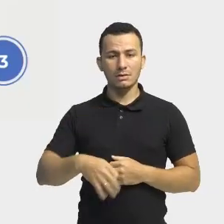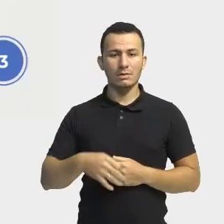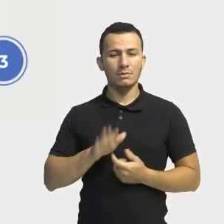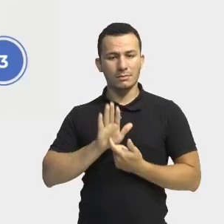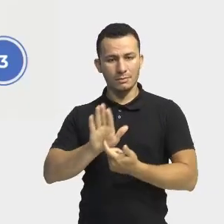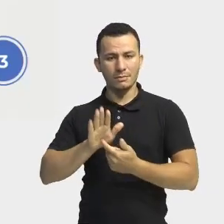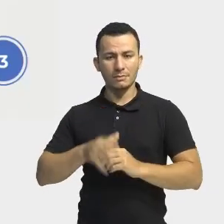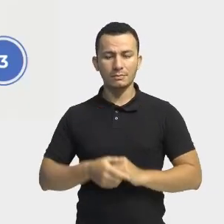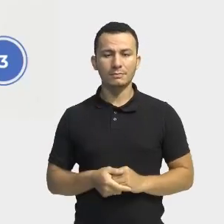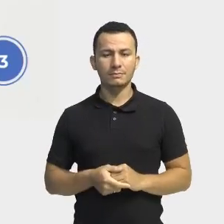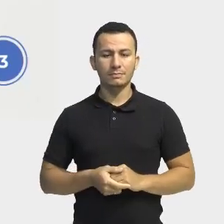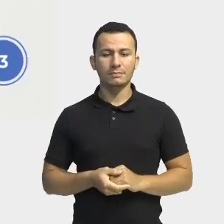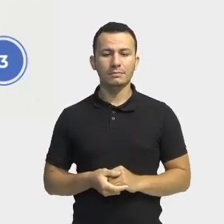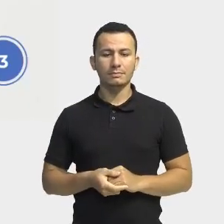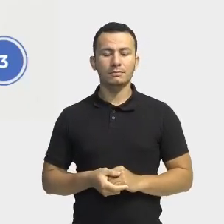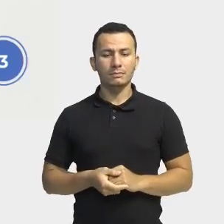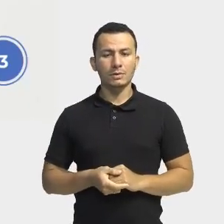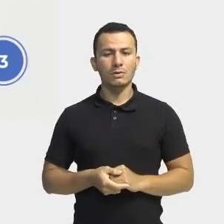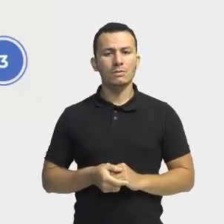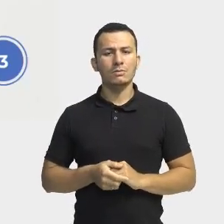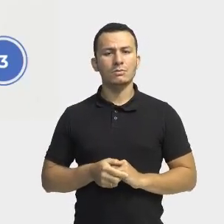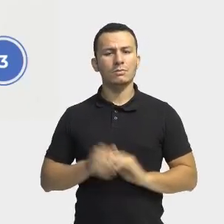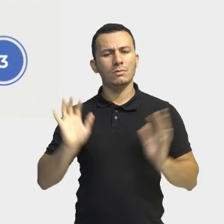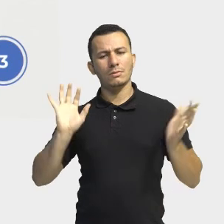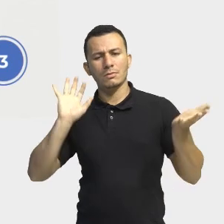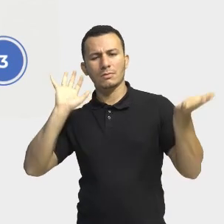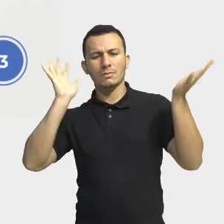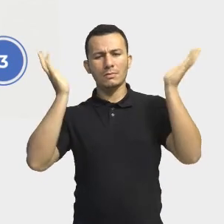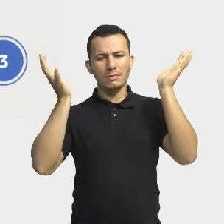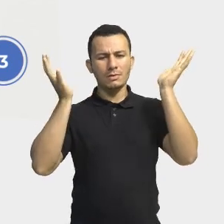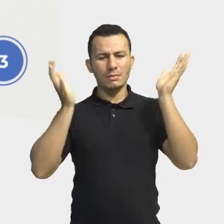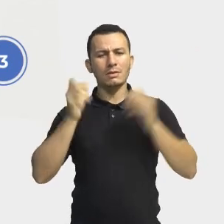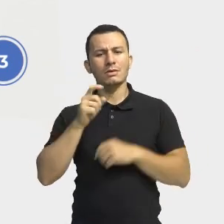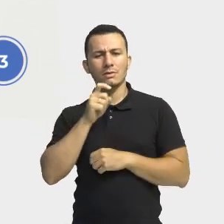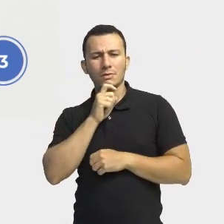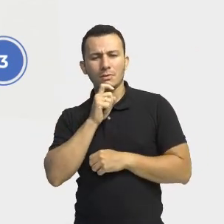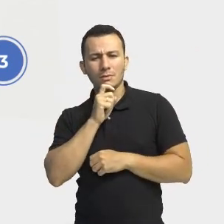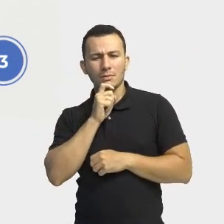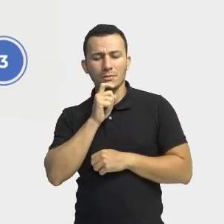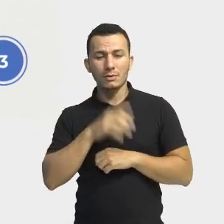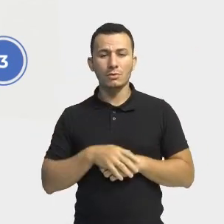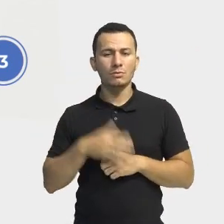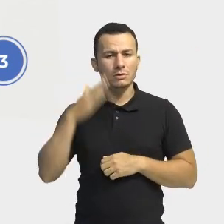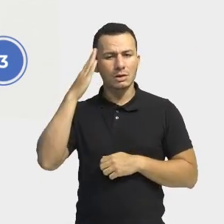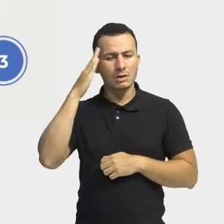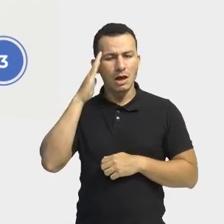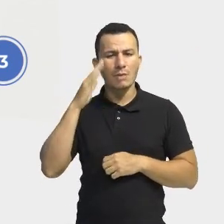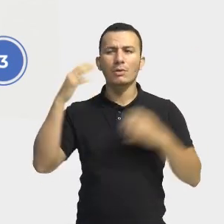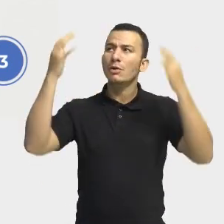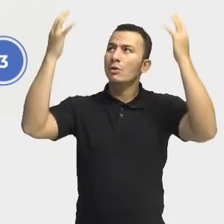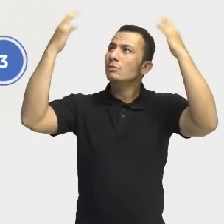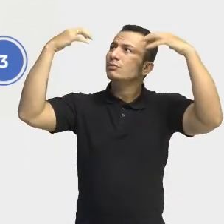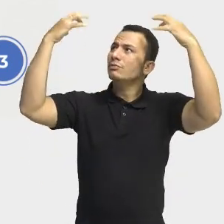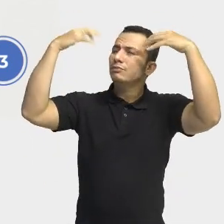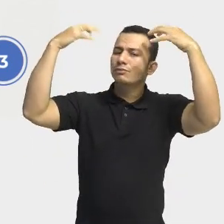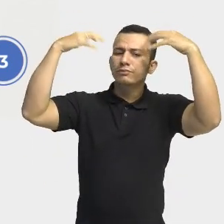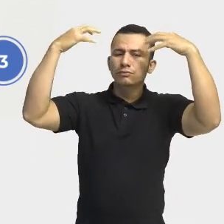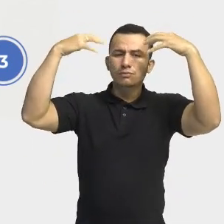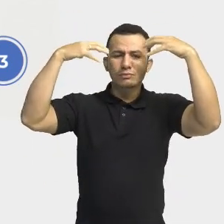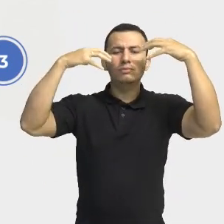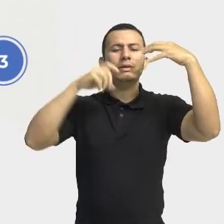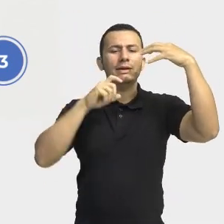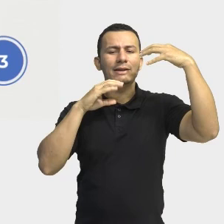O que nós temos aqui? No inverno, o uso de água quente, ele no chuveiro